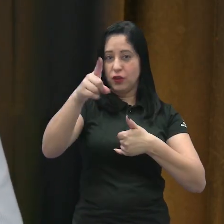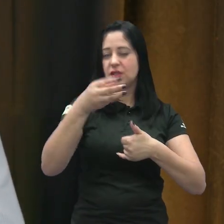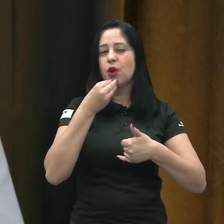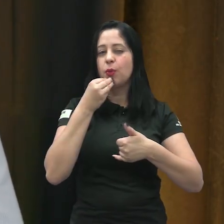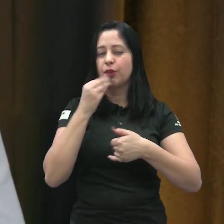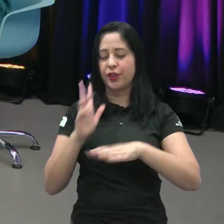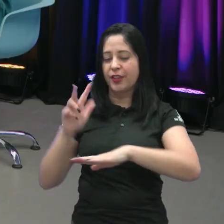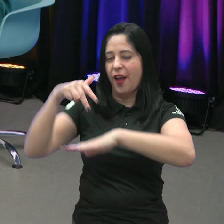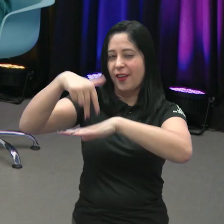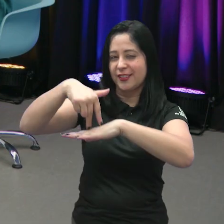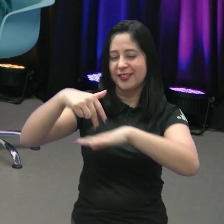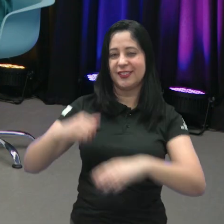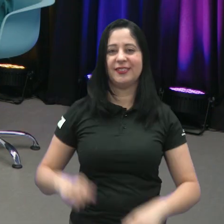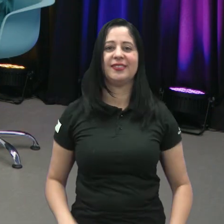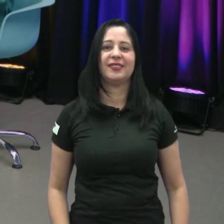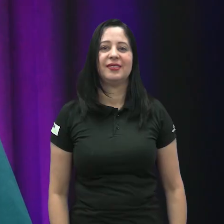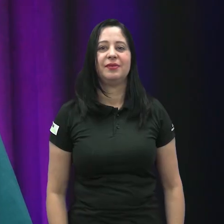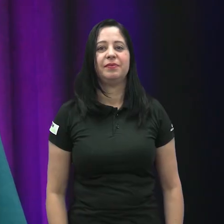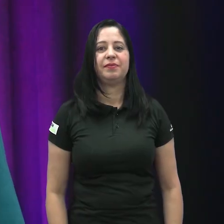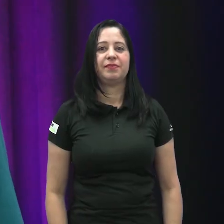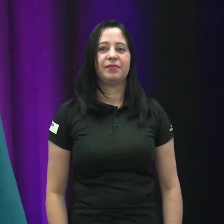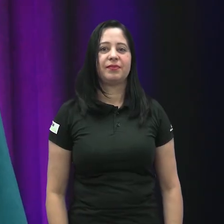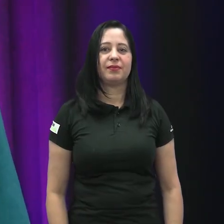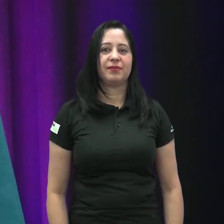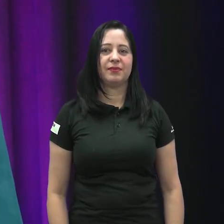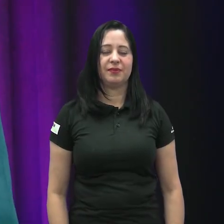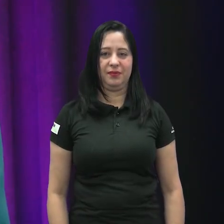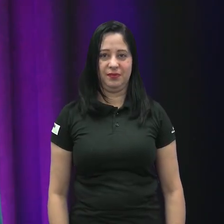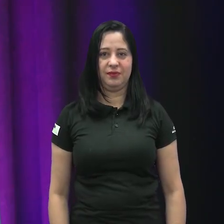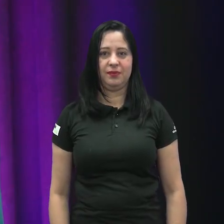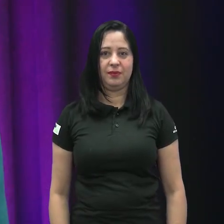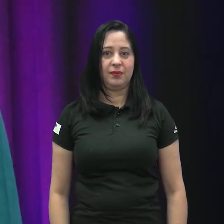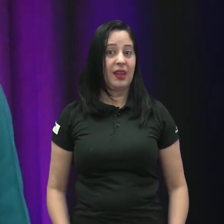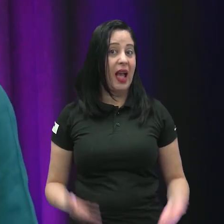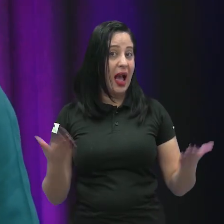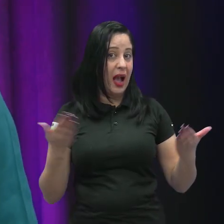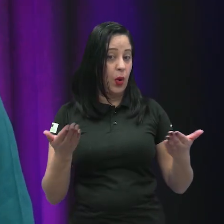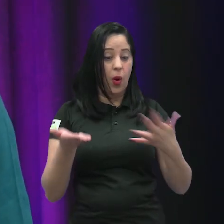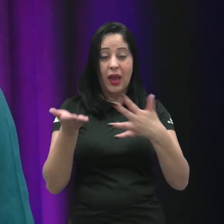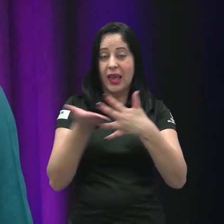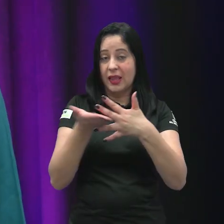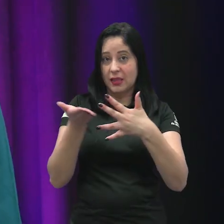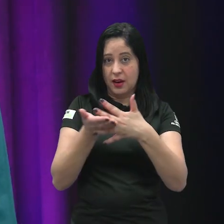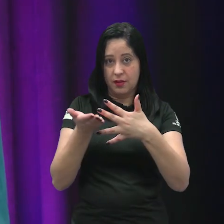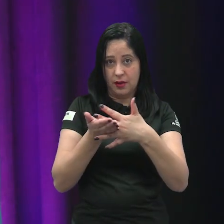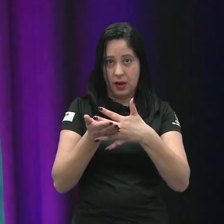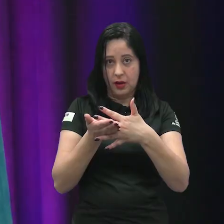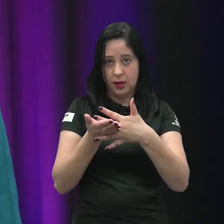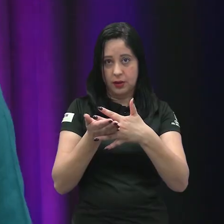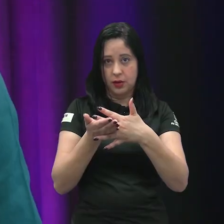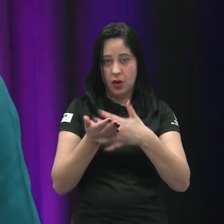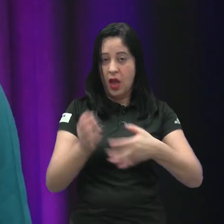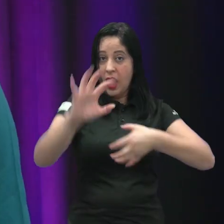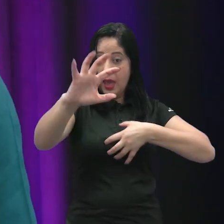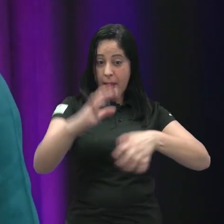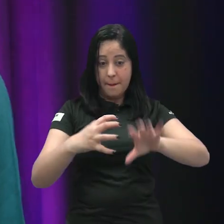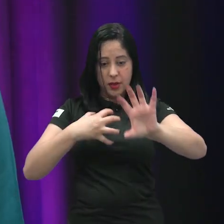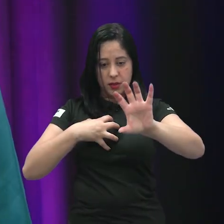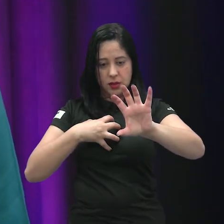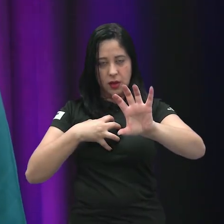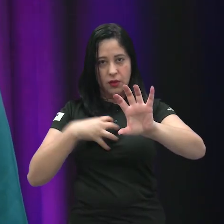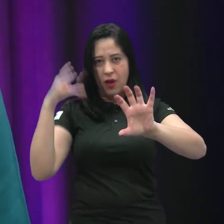cidadão. Muito bem, gente. Então, vamos para o nosso intervalo. E é possível aprender a ser